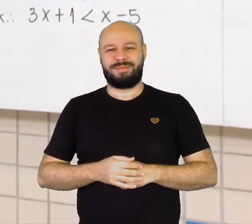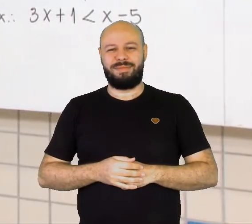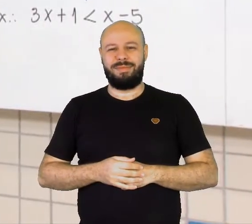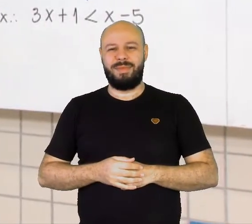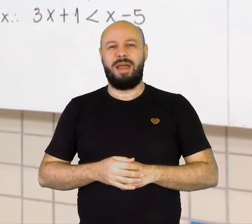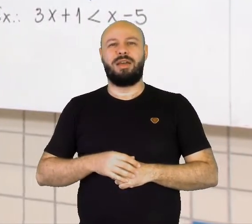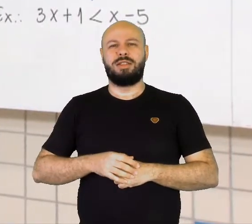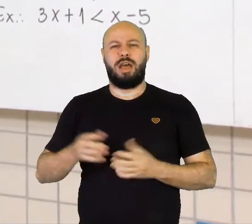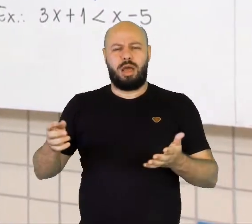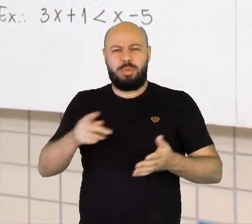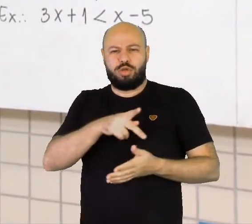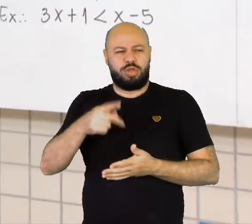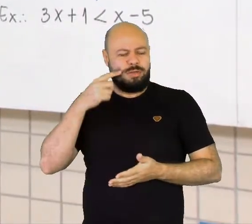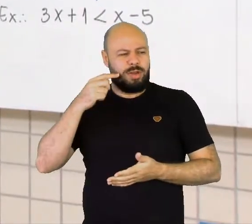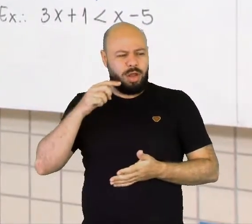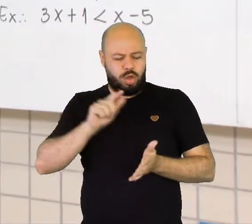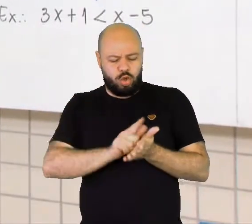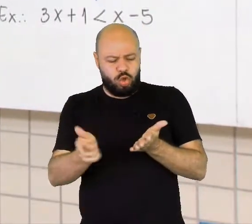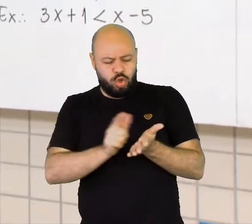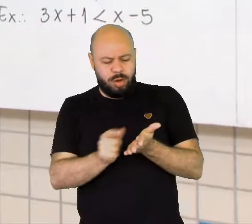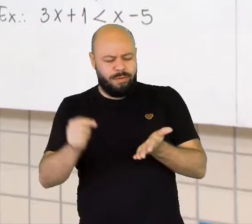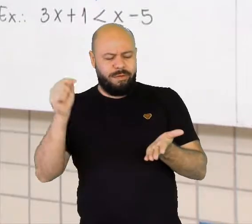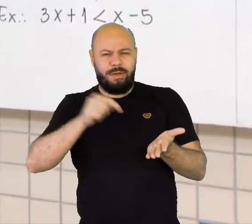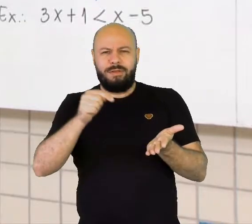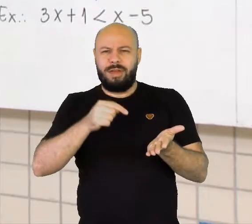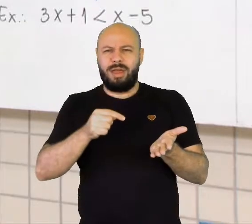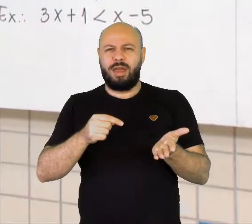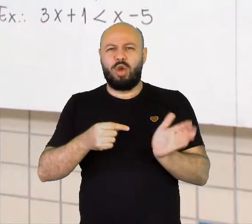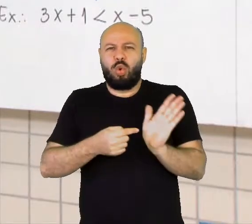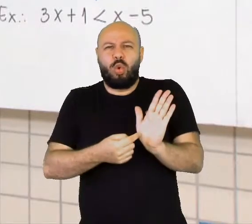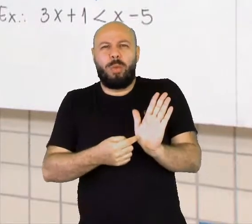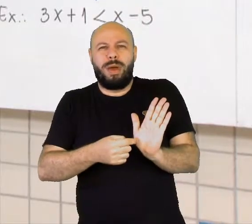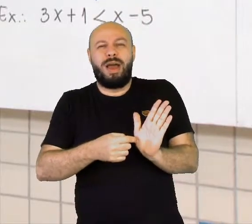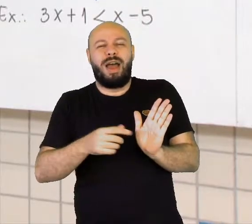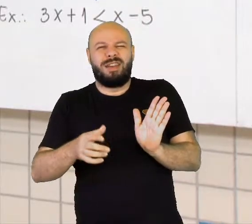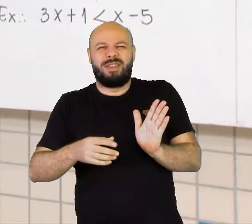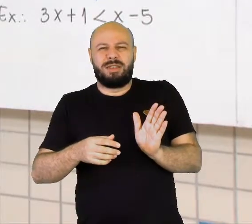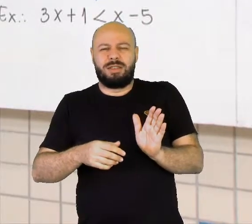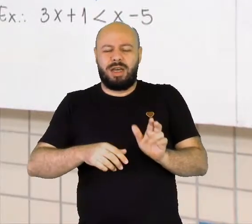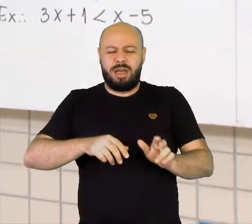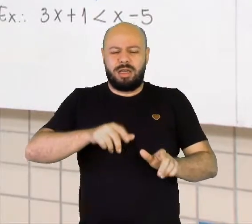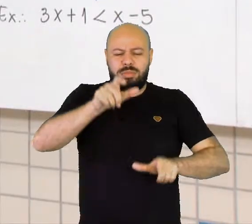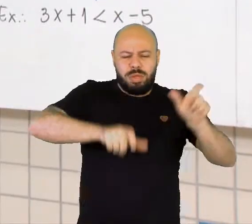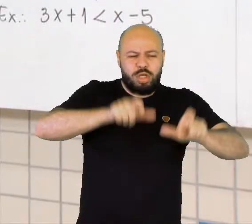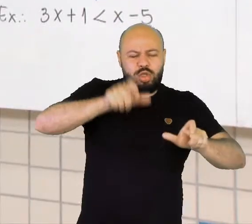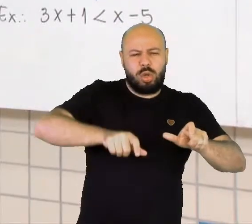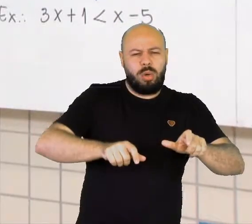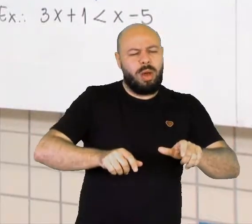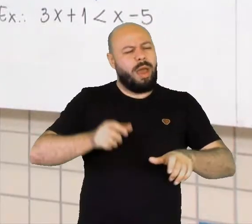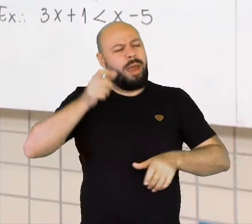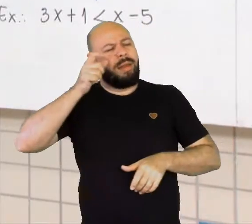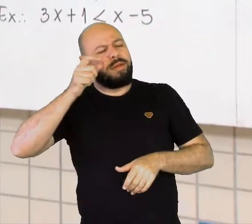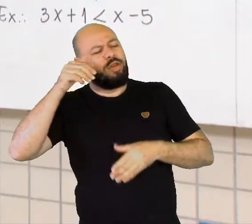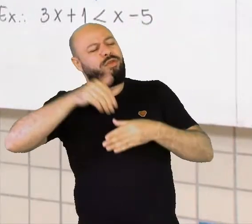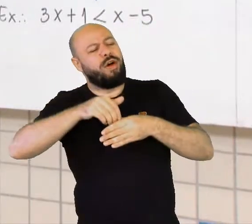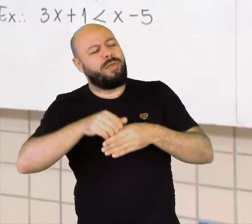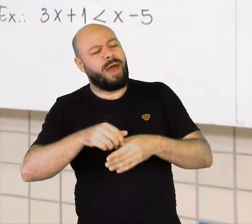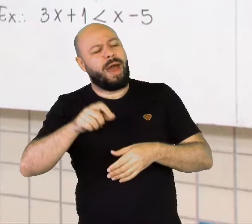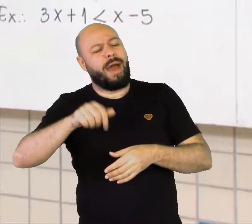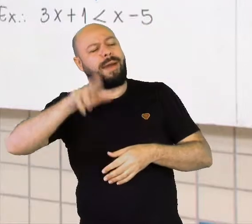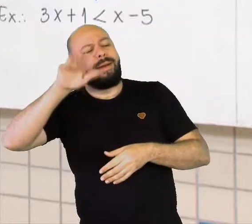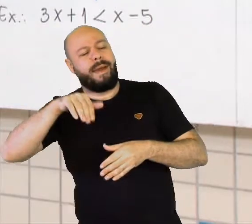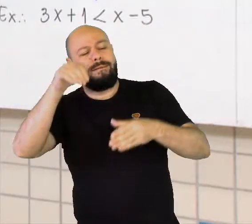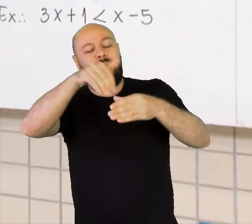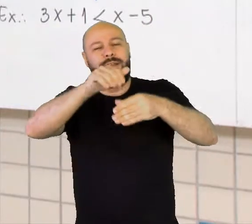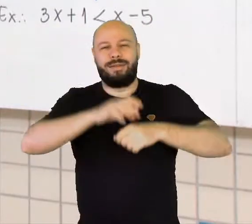que eu vejo lá no jornal, eu vejo esse tipo de problema, as pessoas comentando intenção de voto, aí às vezes falam que a pessoa